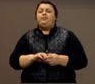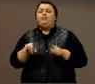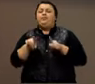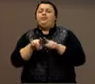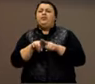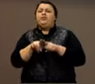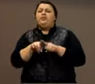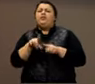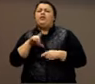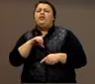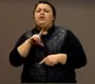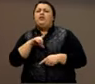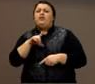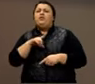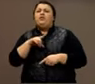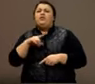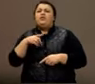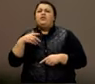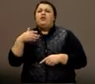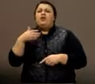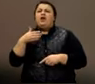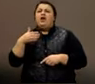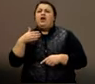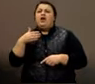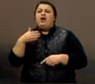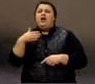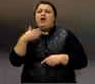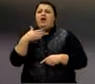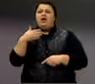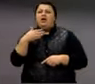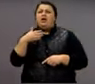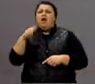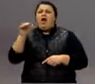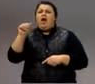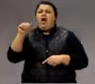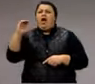as suprarrenais, que estão acima